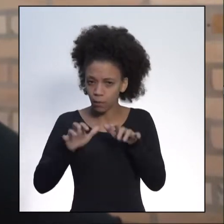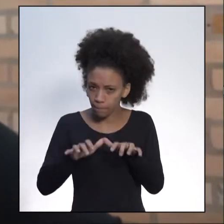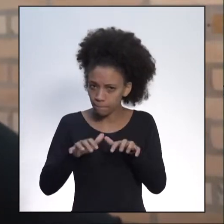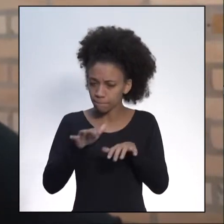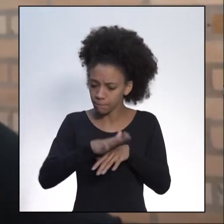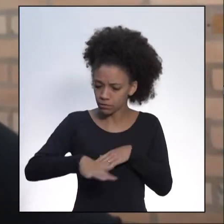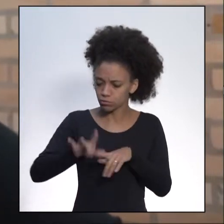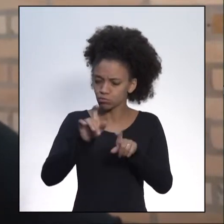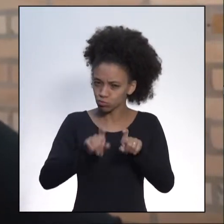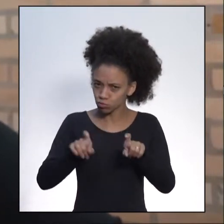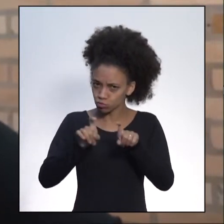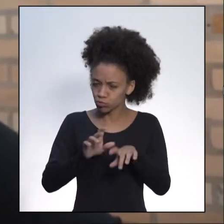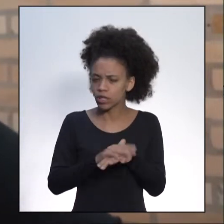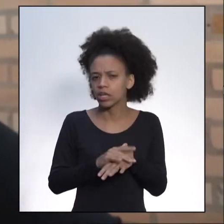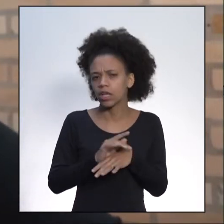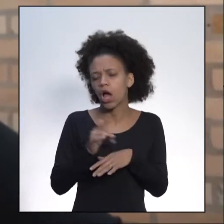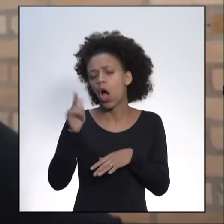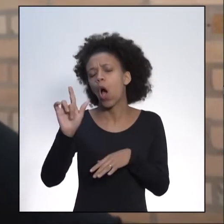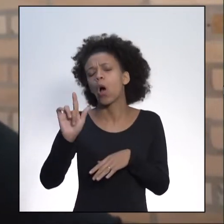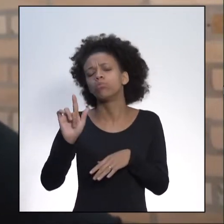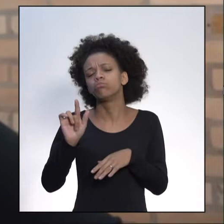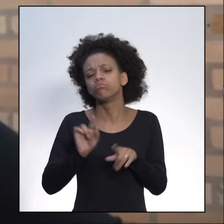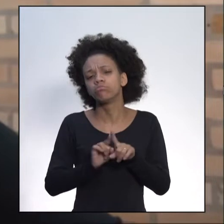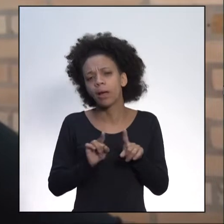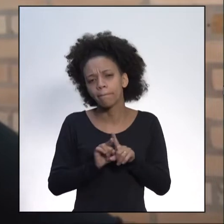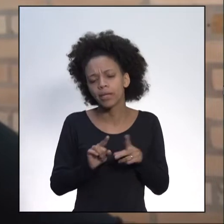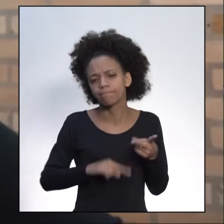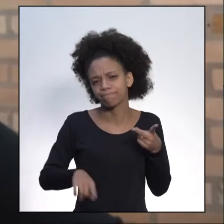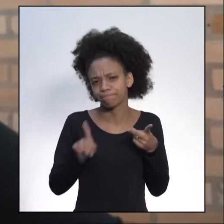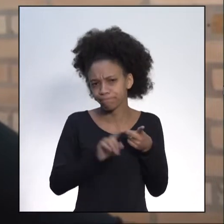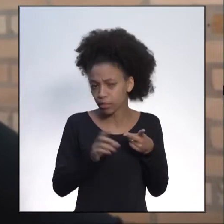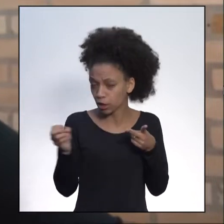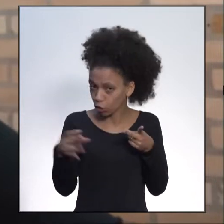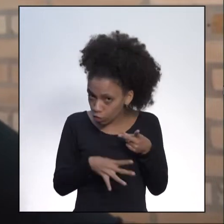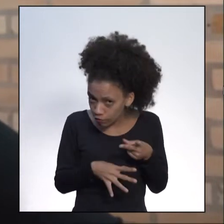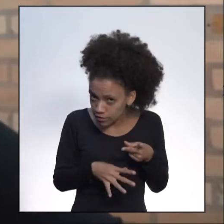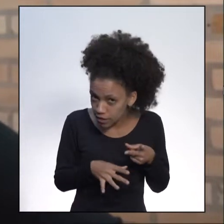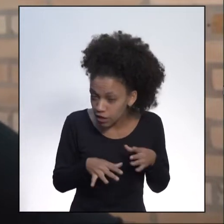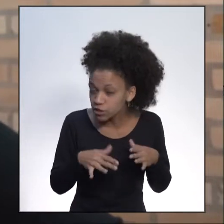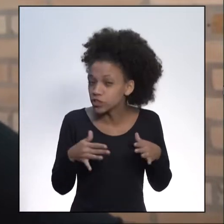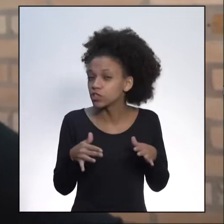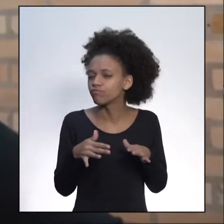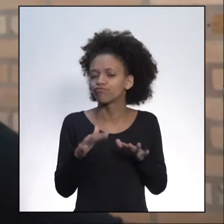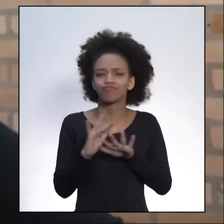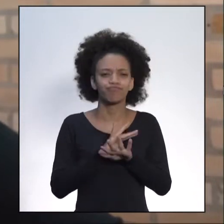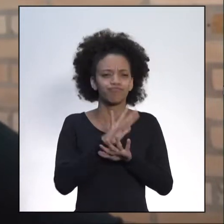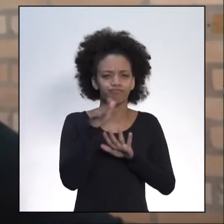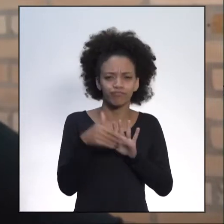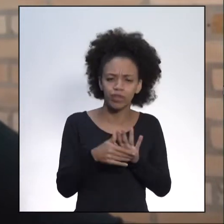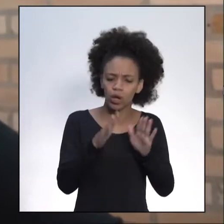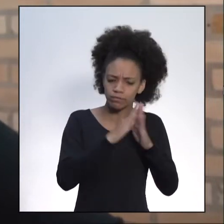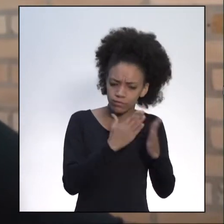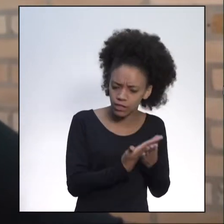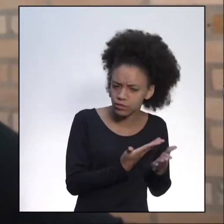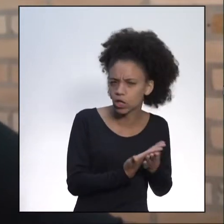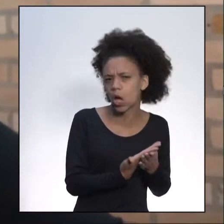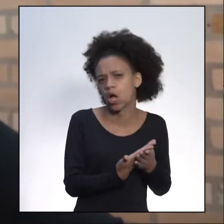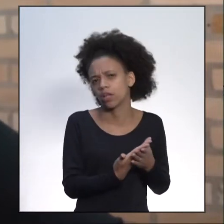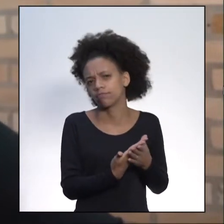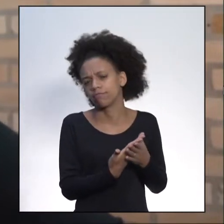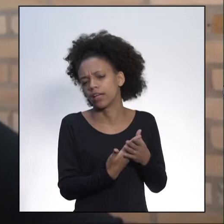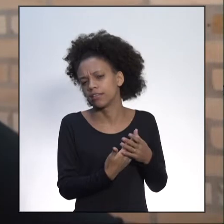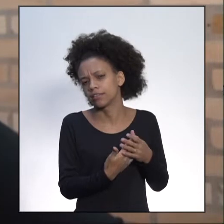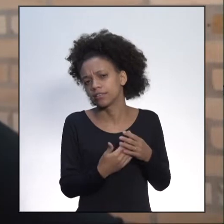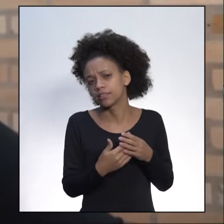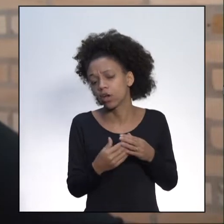ambiente virtual. Outro ponto é a questão da novidade. E aí todas as redes e escolas que iniciaram antes